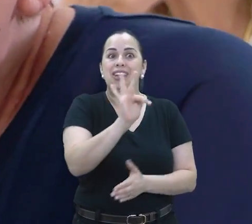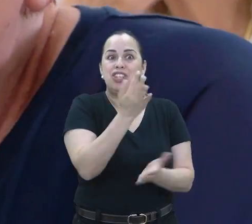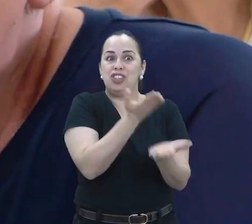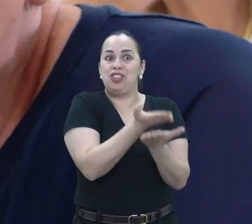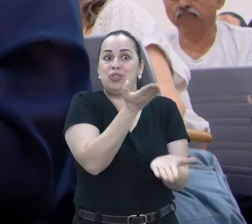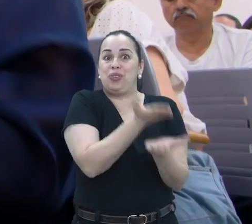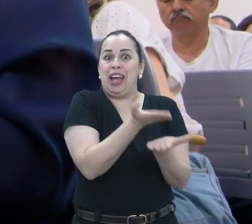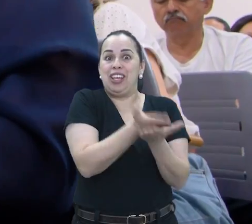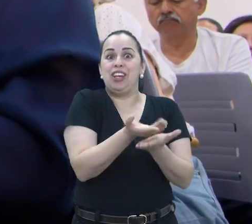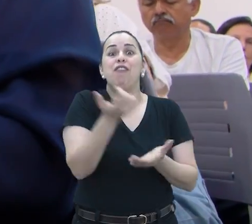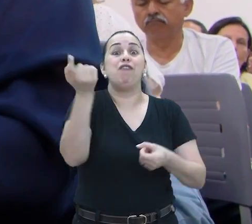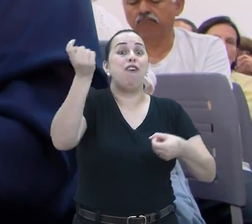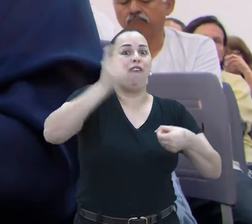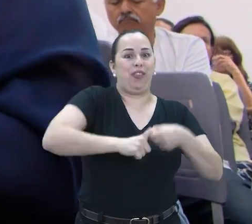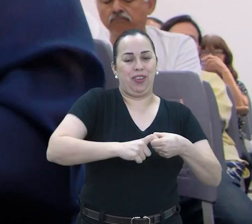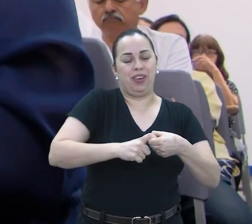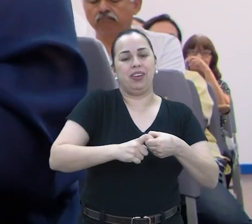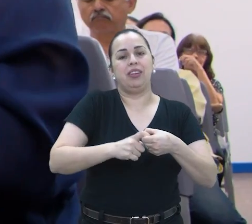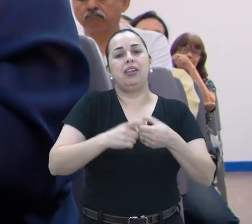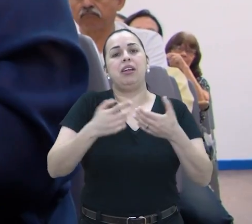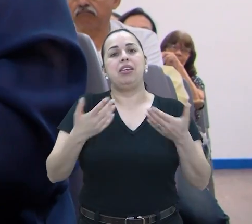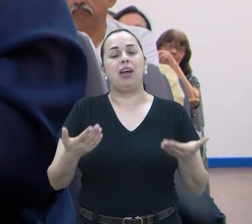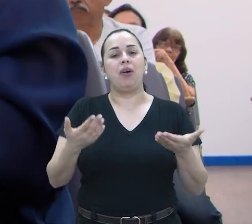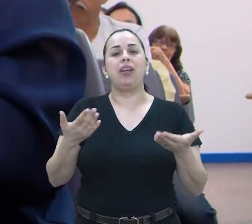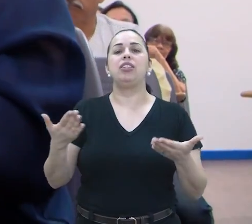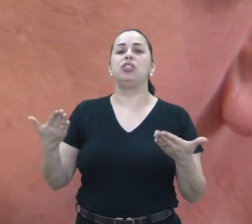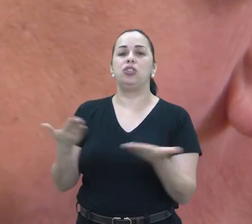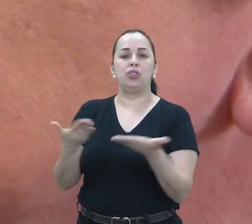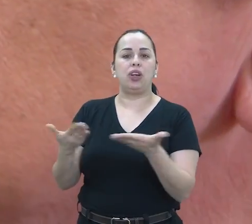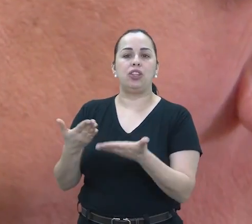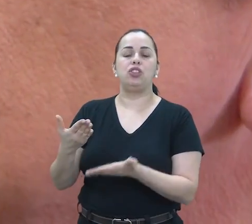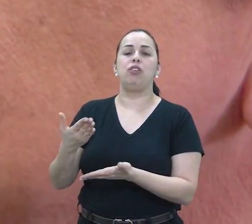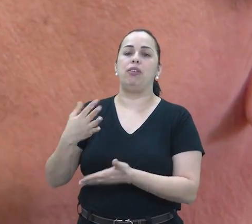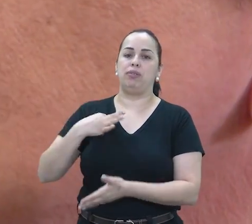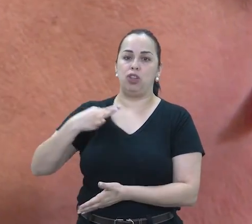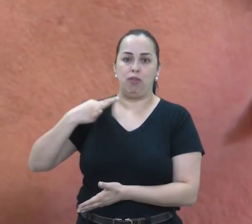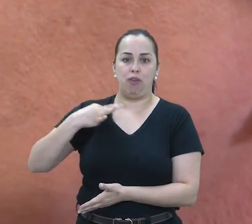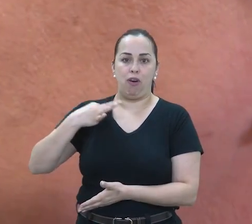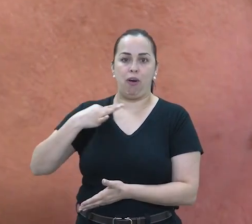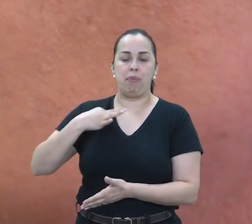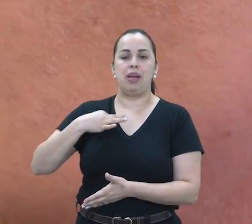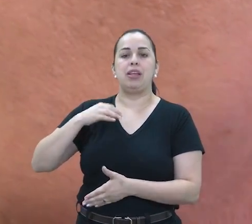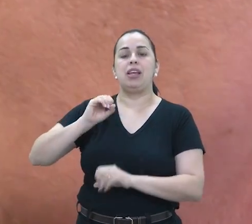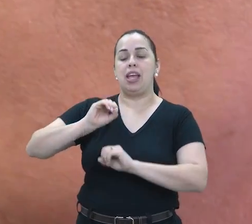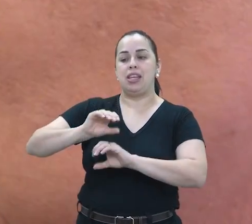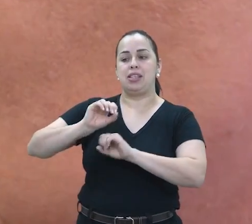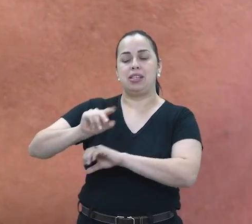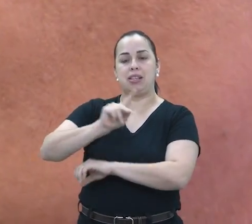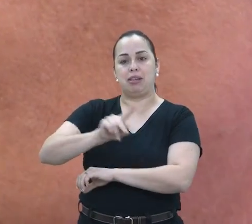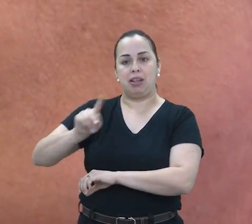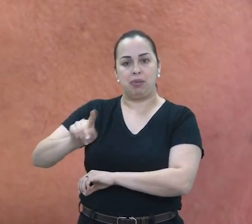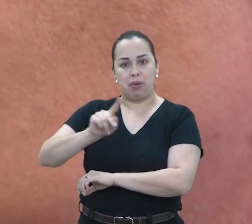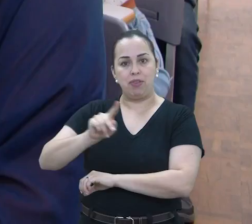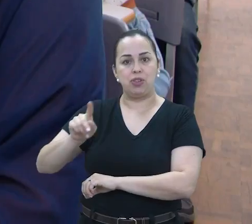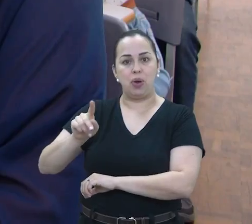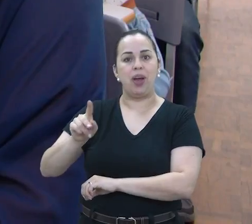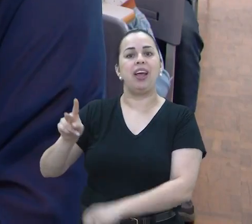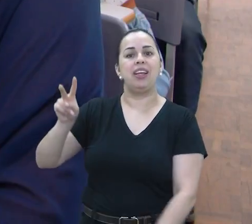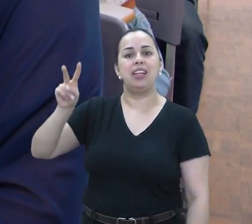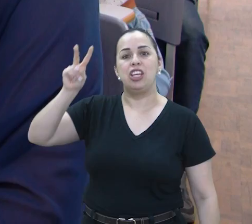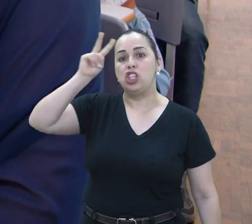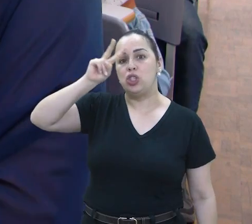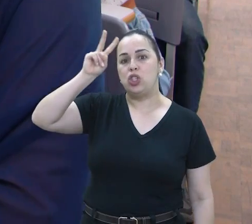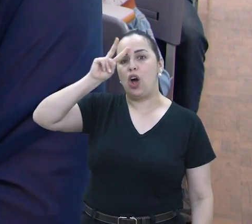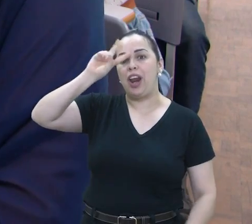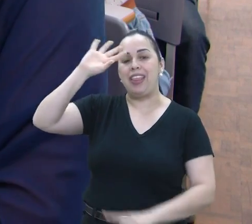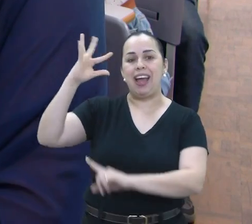voltar a ser aluna. E depois, de forma voluntária, professora da disciplina de História da Arte Brasileira. Para mim